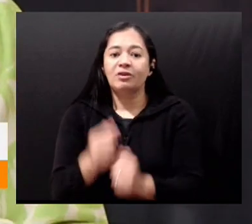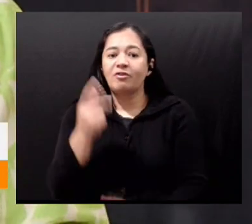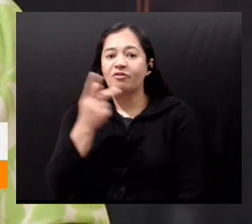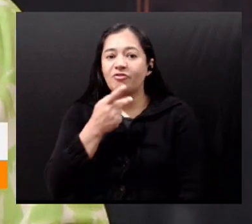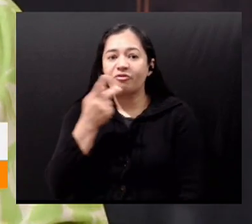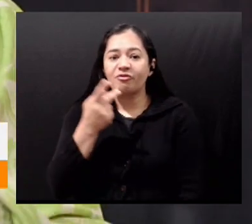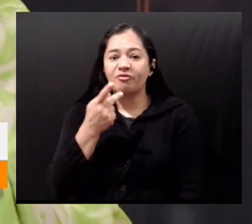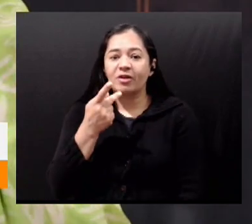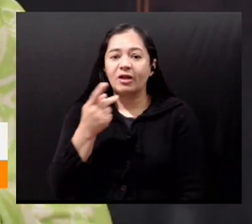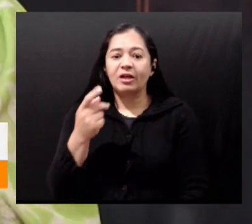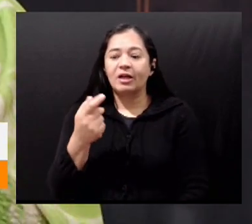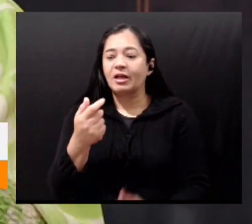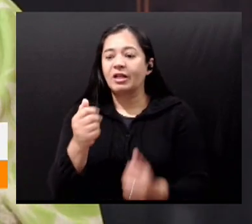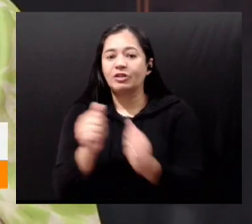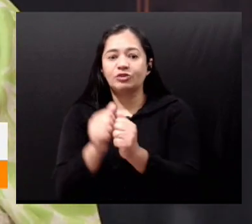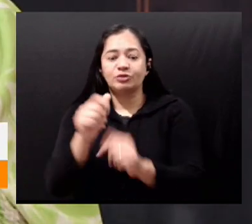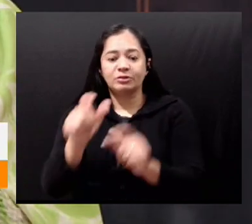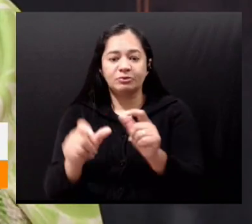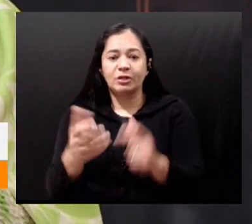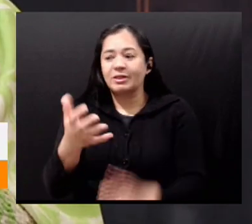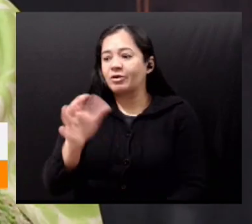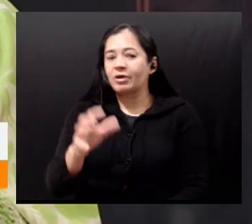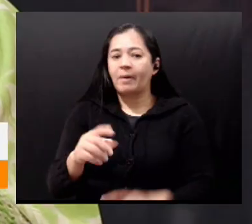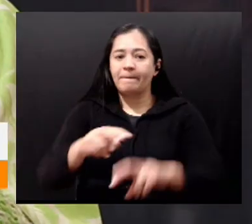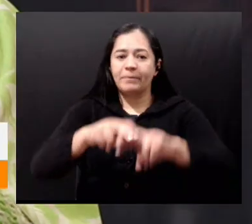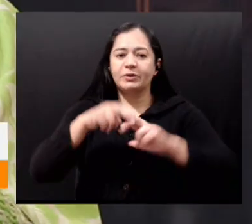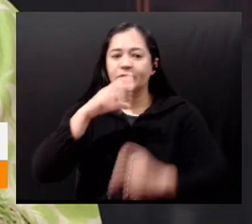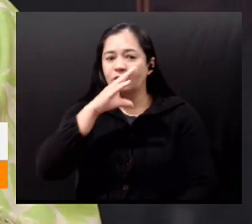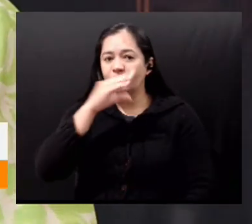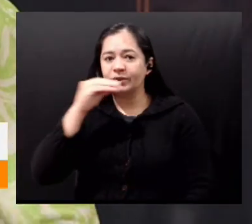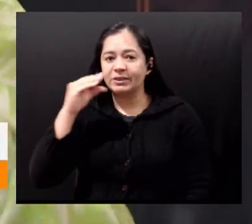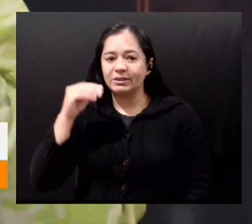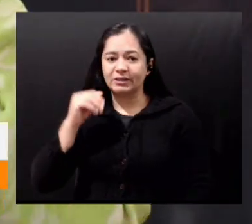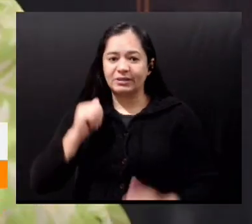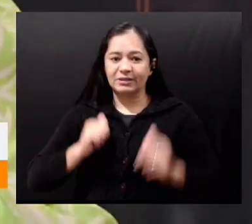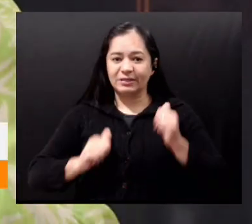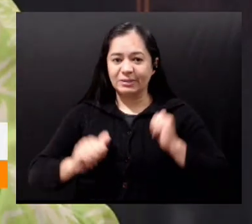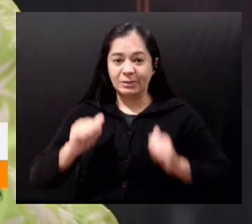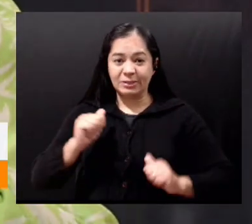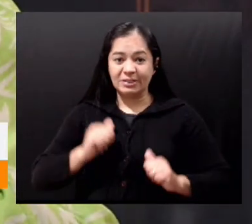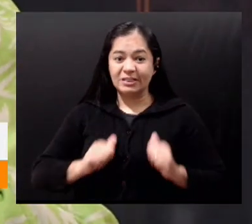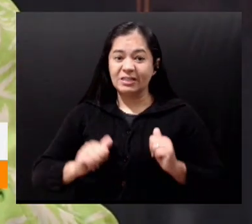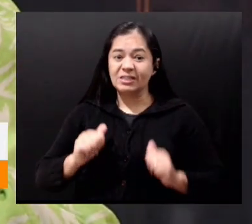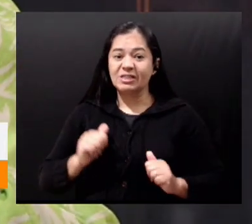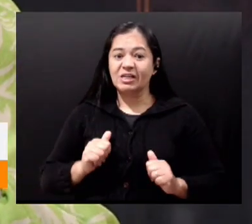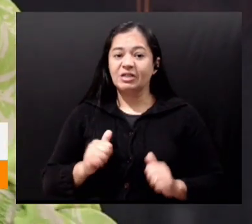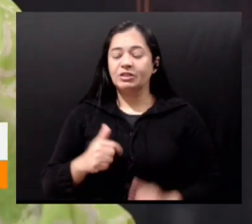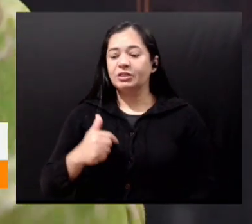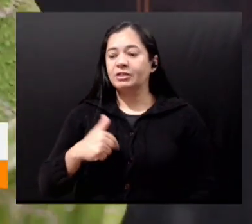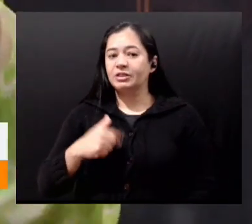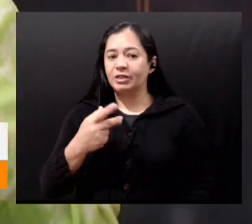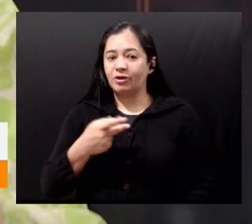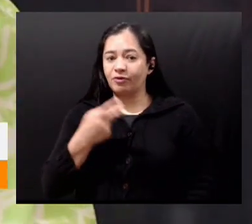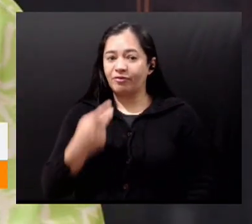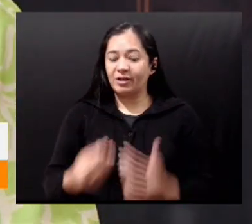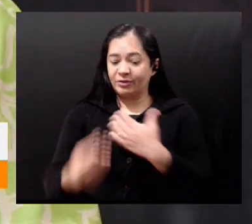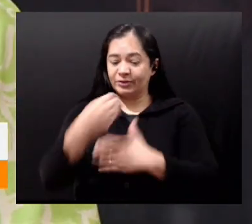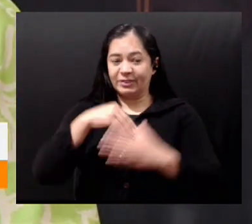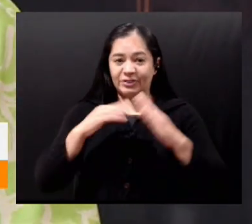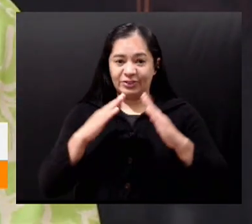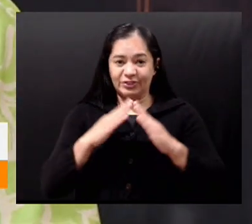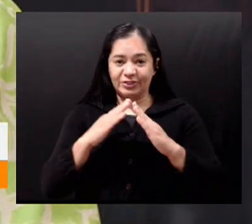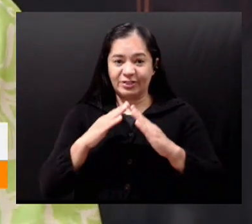Então, o adolescente tem aquela ansiedade mutismo, né? Uhum. Eu falo dentro da minha casa, Uhum. mas no público